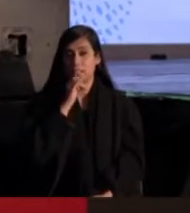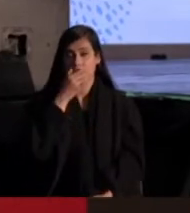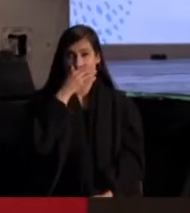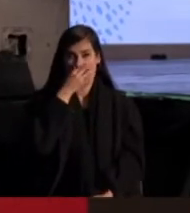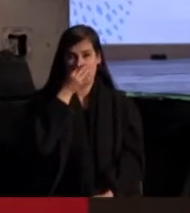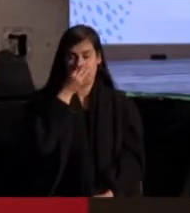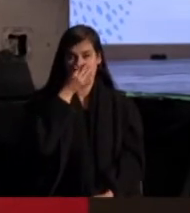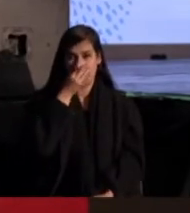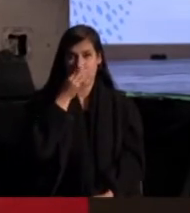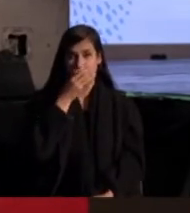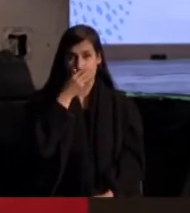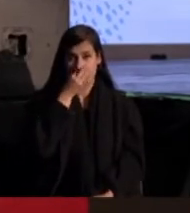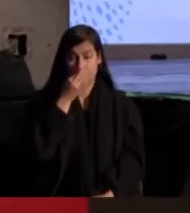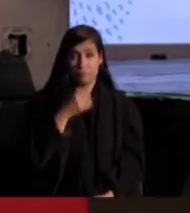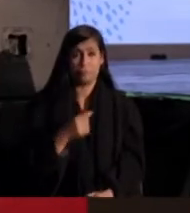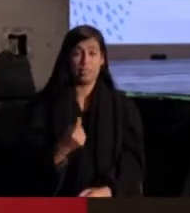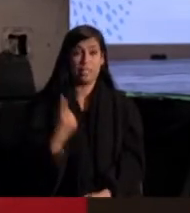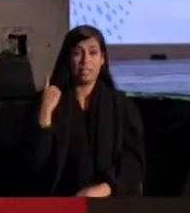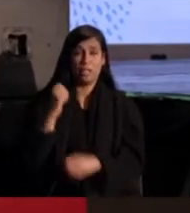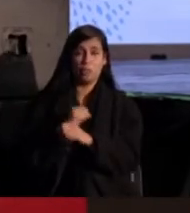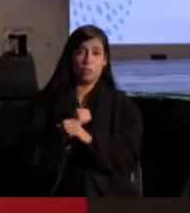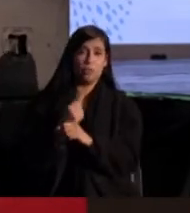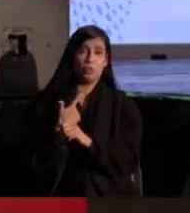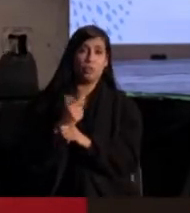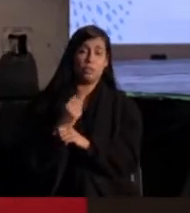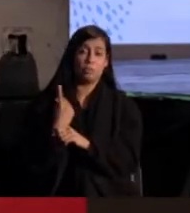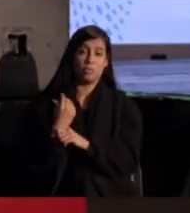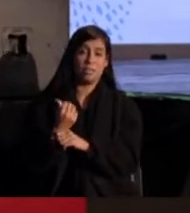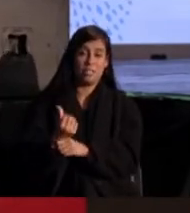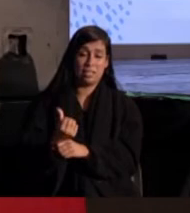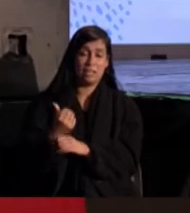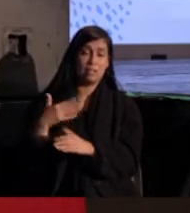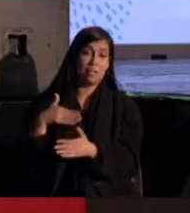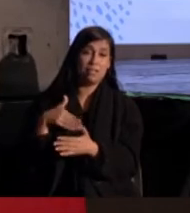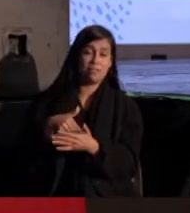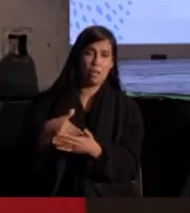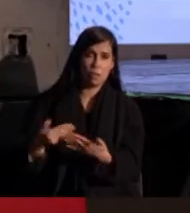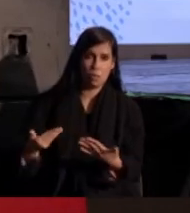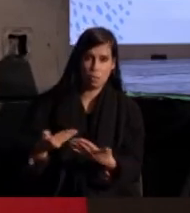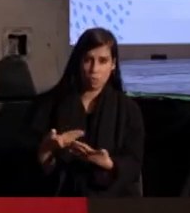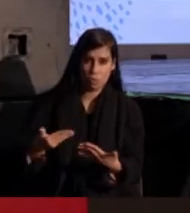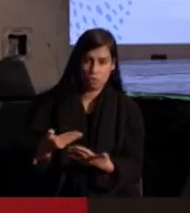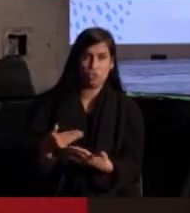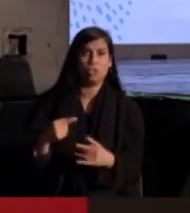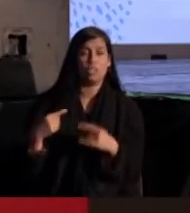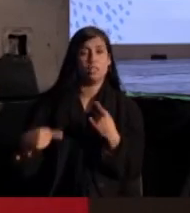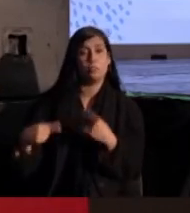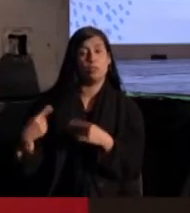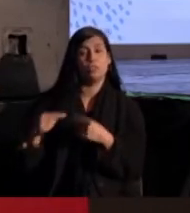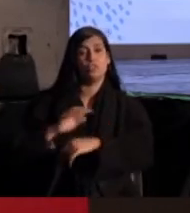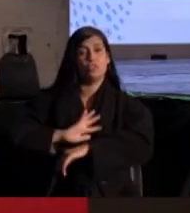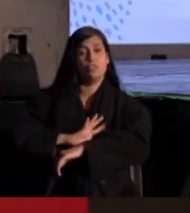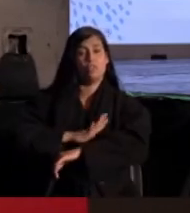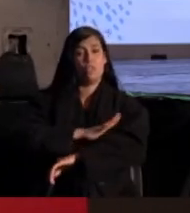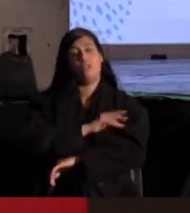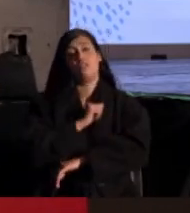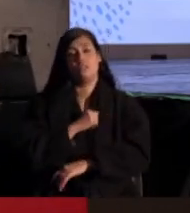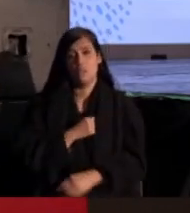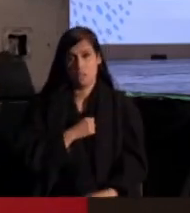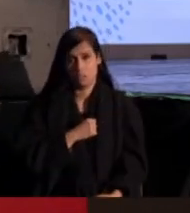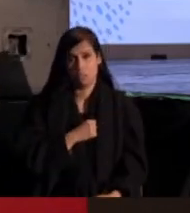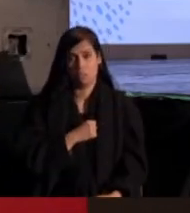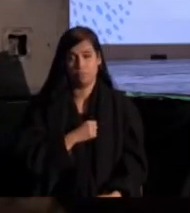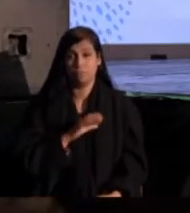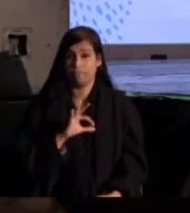desde o golpe, né, desde 2016 para cá, em que rapidamente políticas sociais são desmontadas, né,